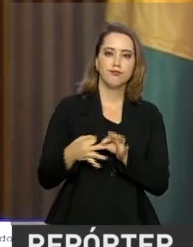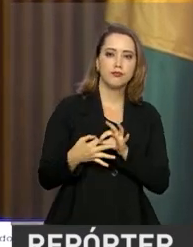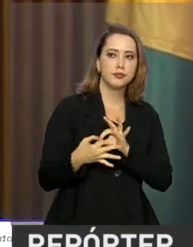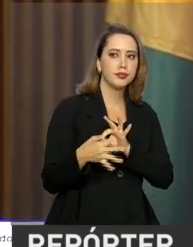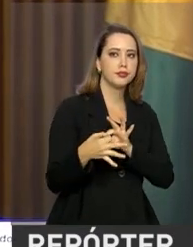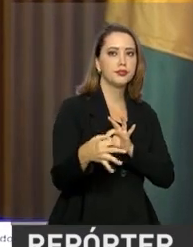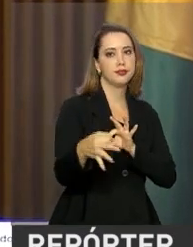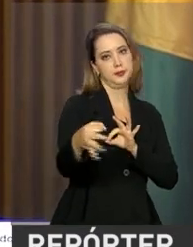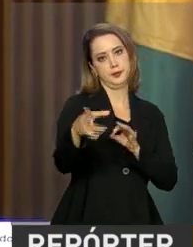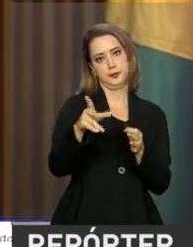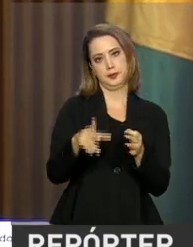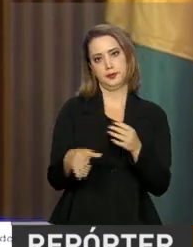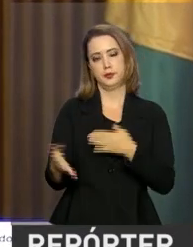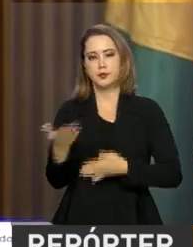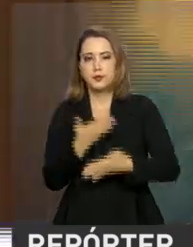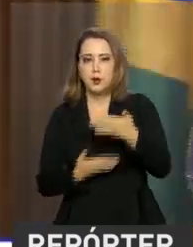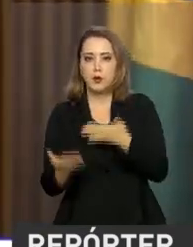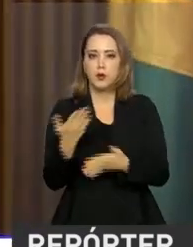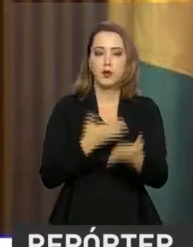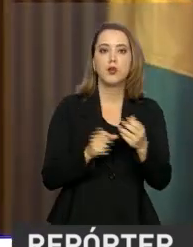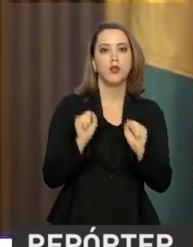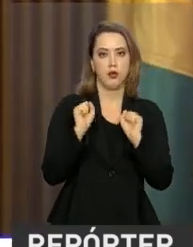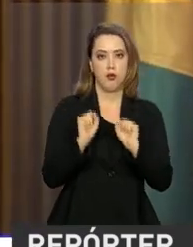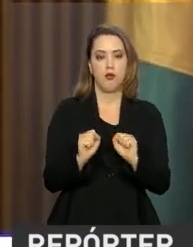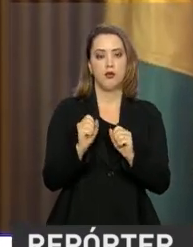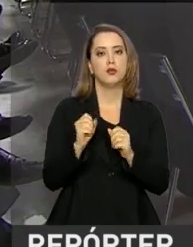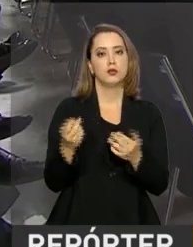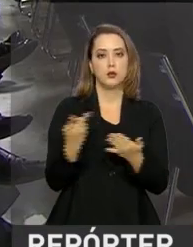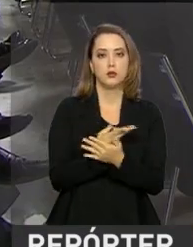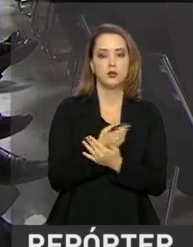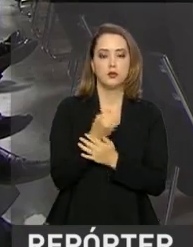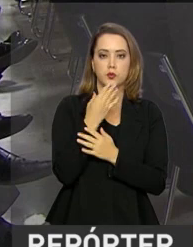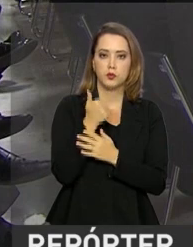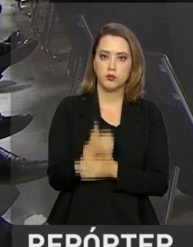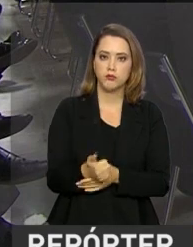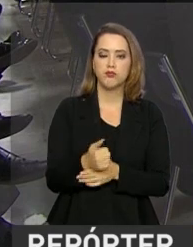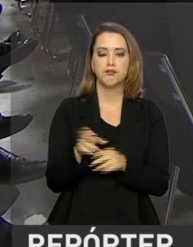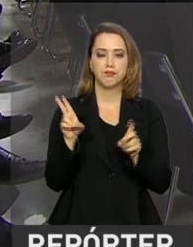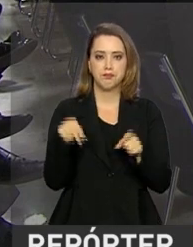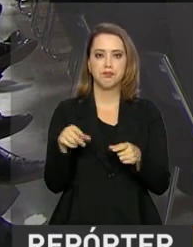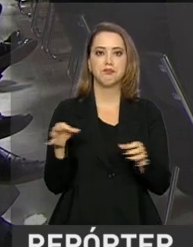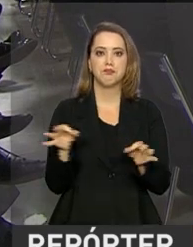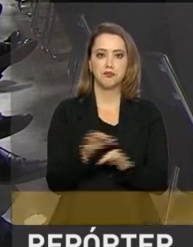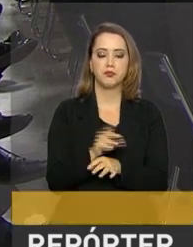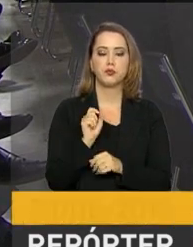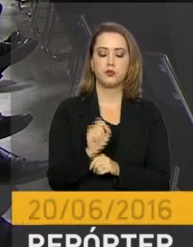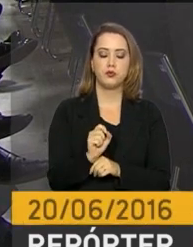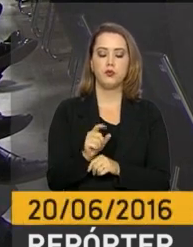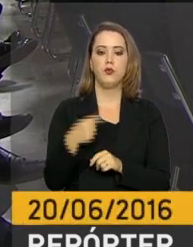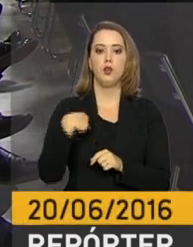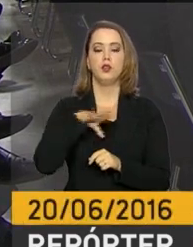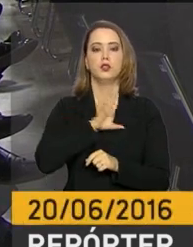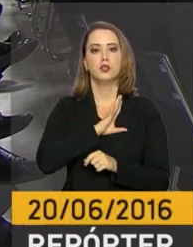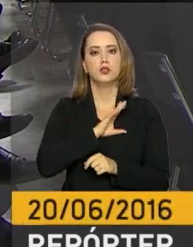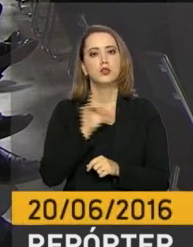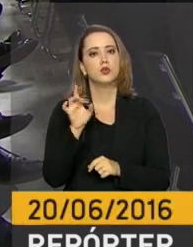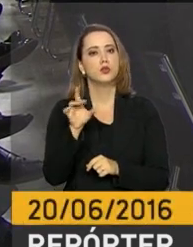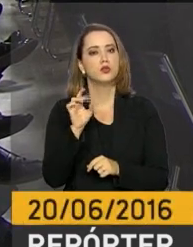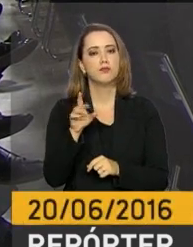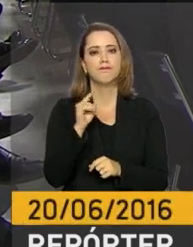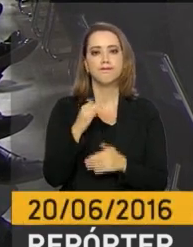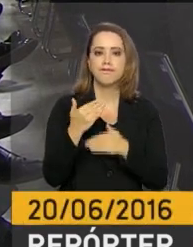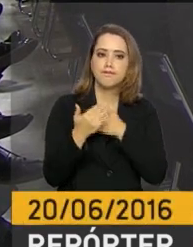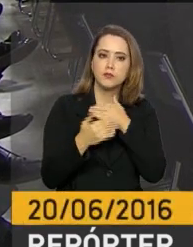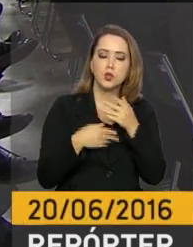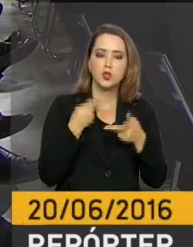negociação chegaram a um bom termo e um bom termo que eu tomo aqui a liberdade apenas de reproduzir